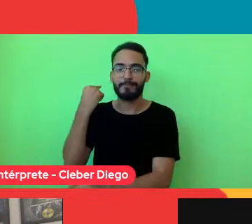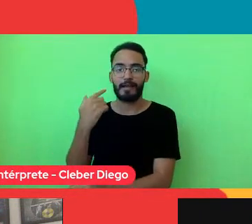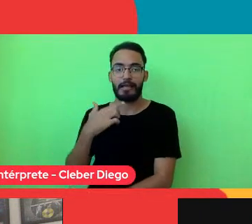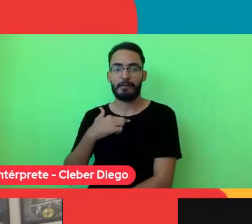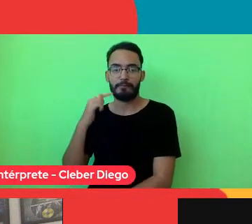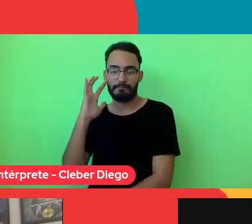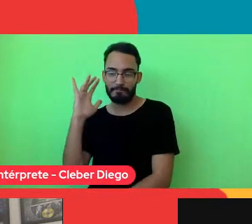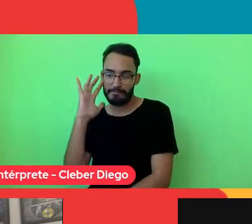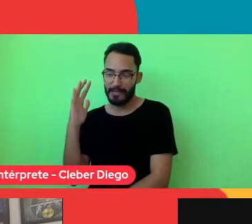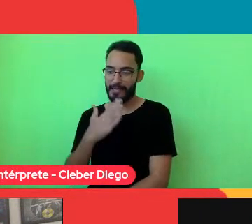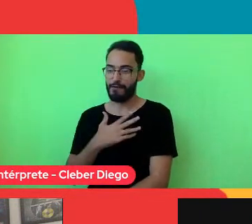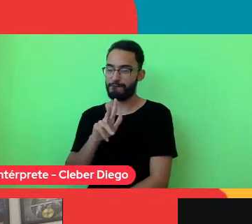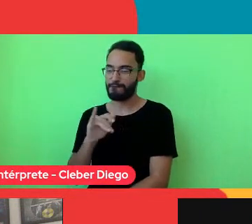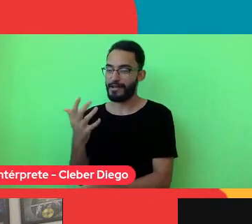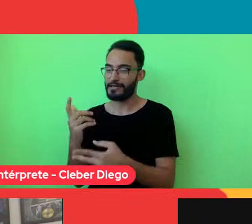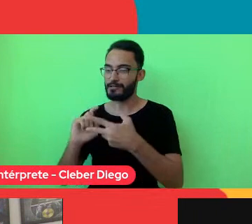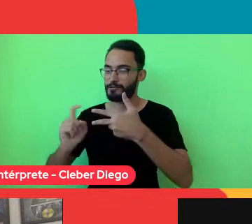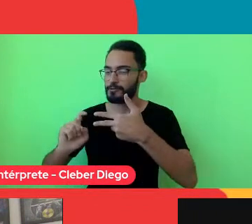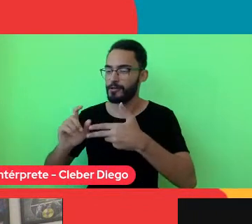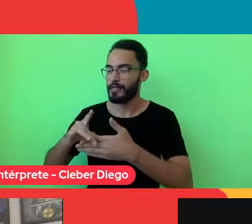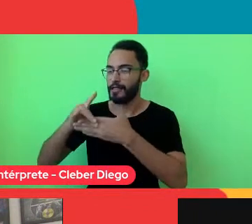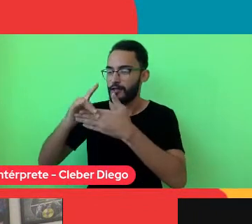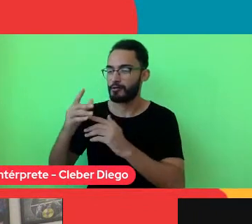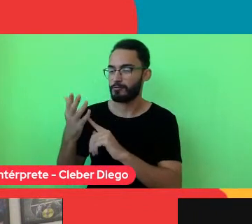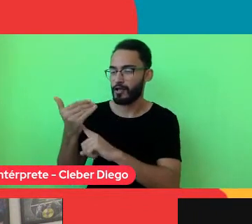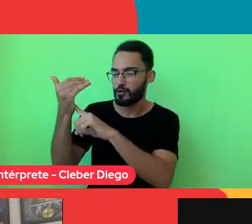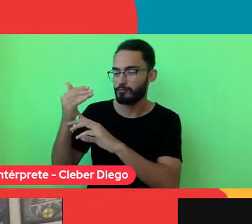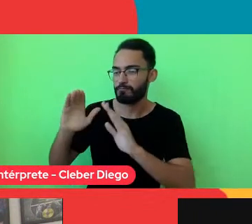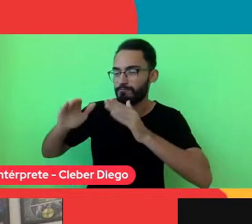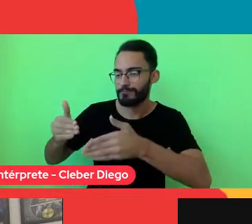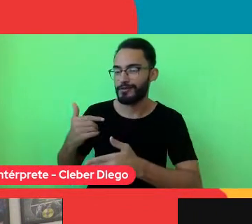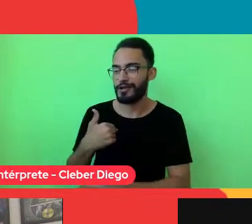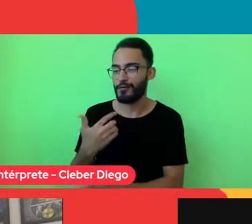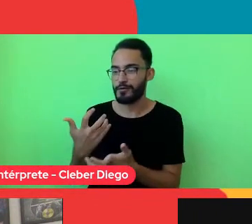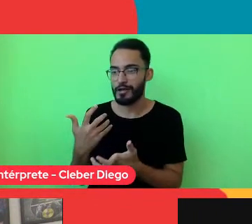uma CTO, uma executiva de tecnologia, eu